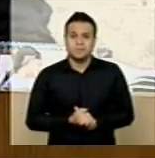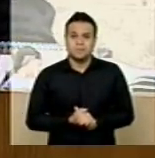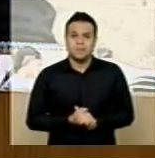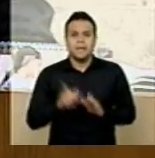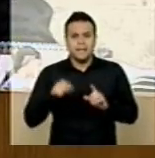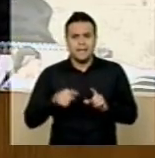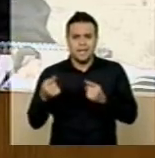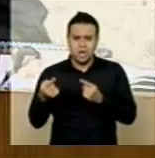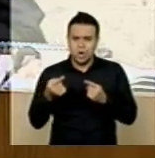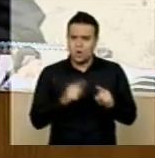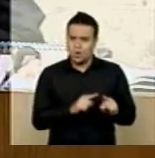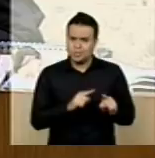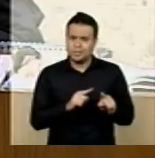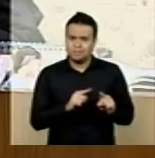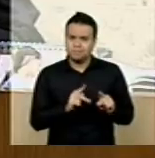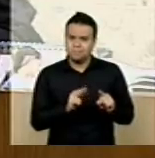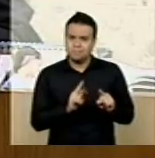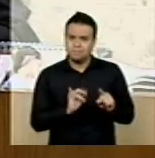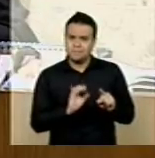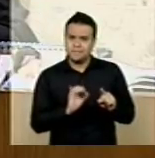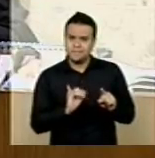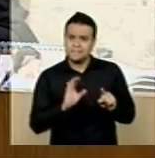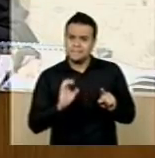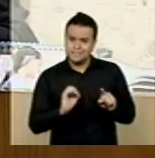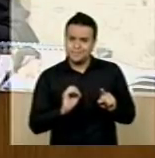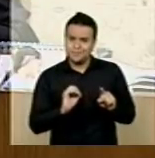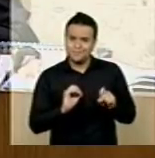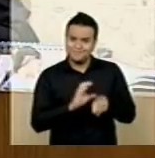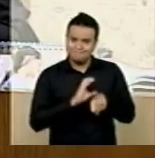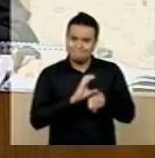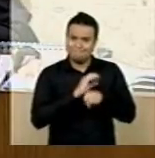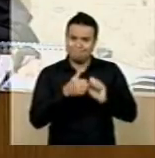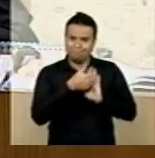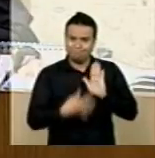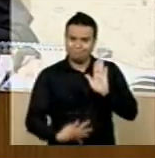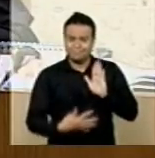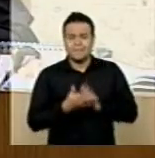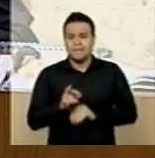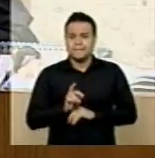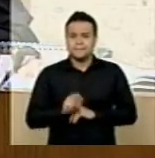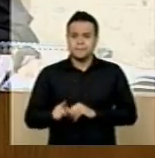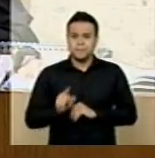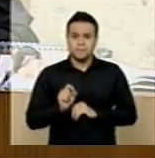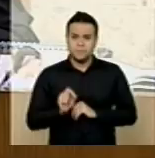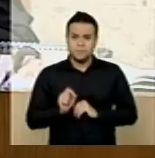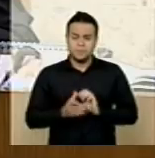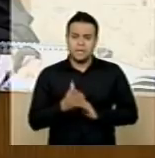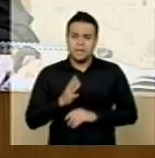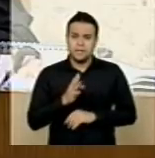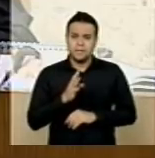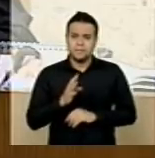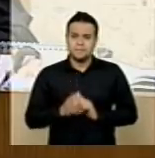fere todos esses princípios que acabo de enunciar. E não se trata, portanto, de